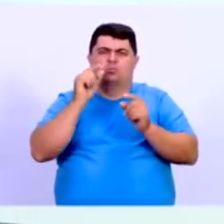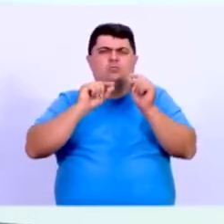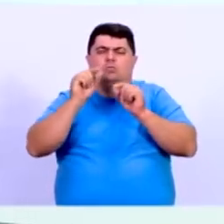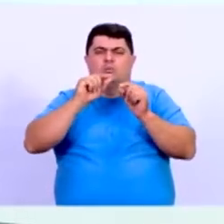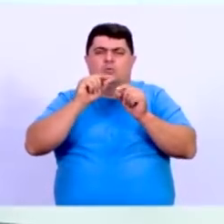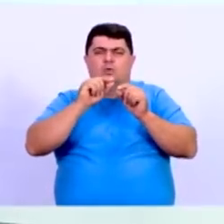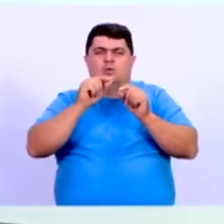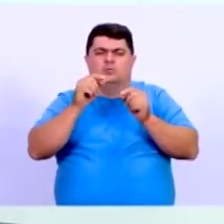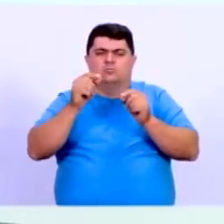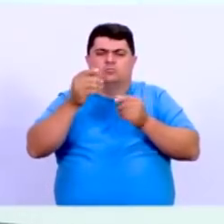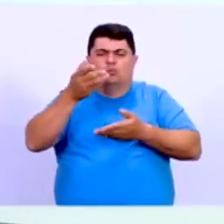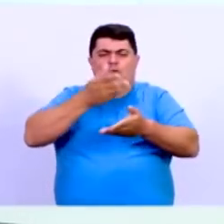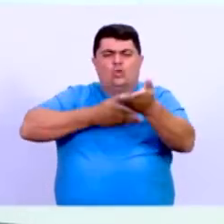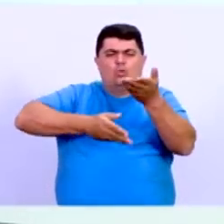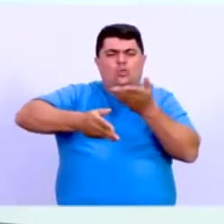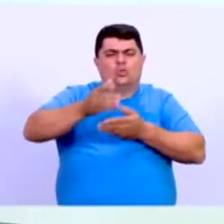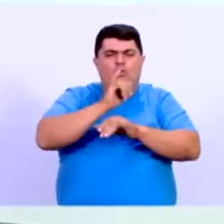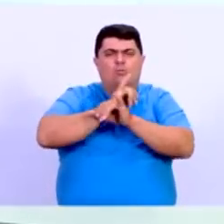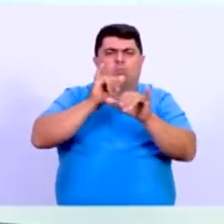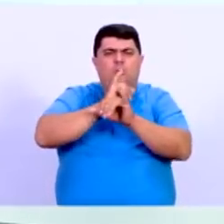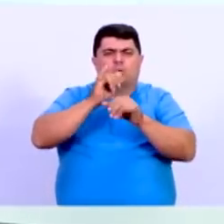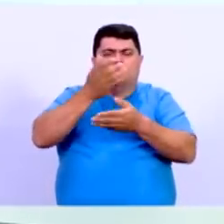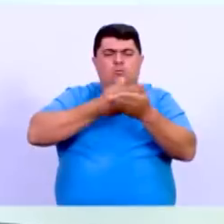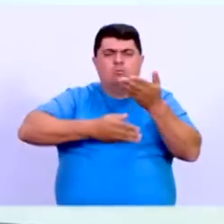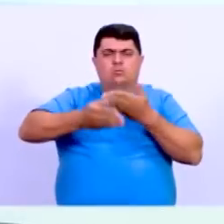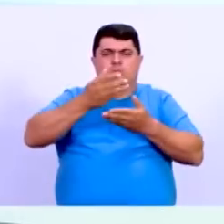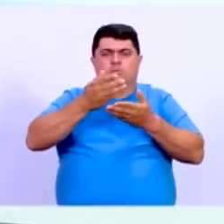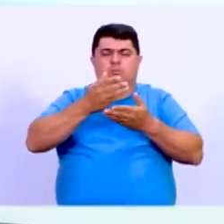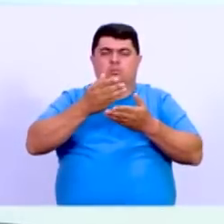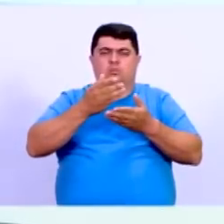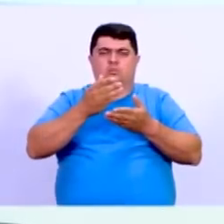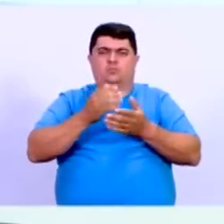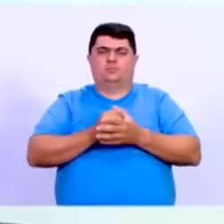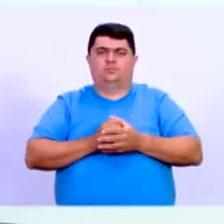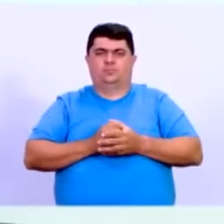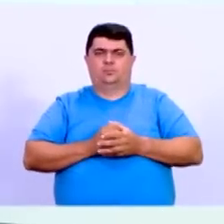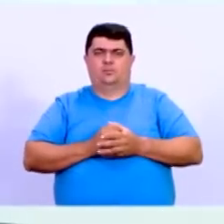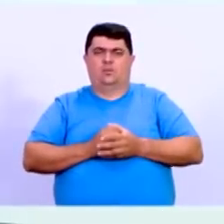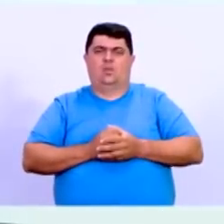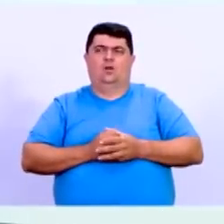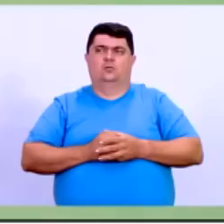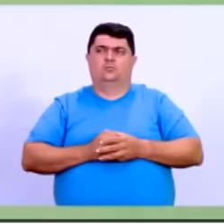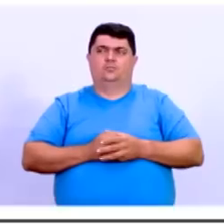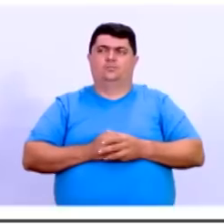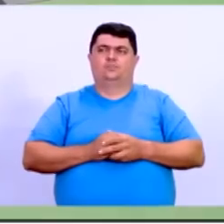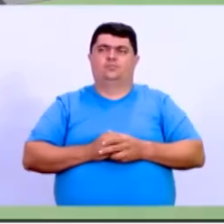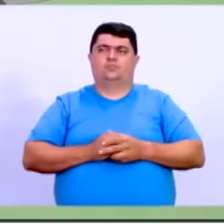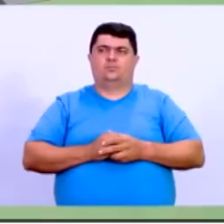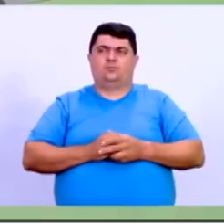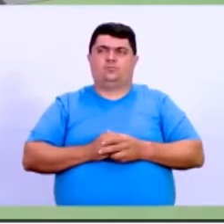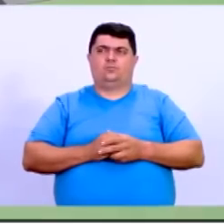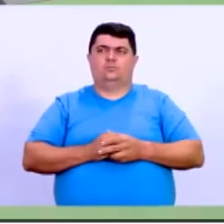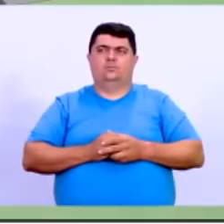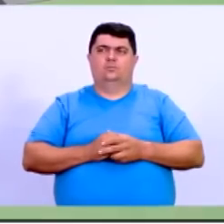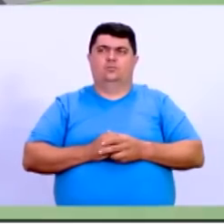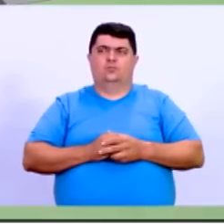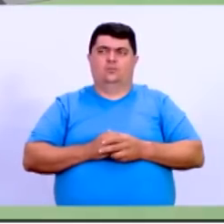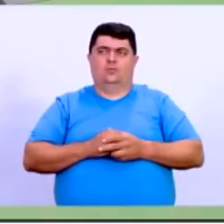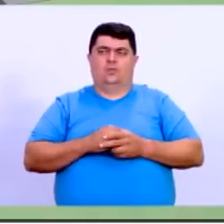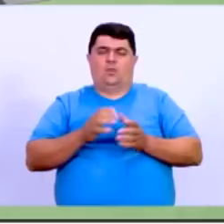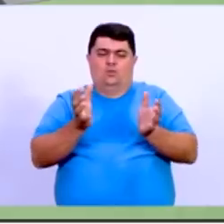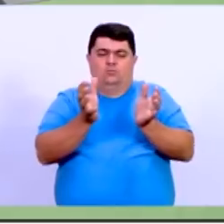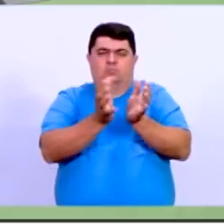que é trocar uma informação? O que é compartilhar um recurso? Calma, vem aqui comigo que eu te explico. Olha só, conjunto